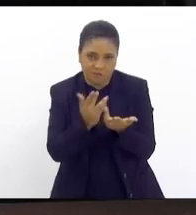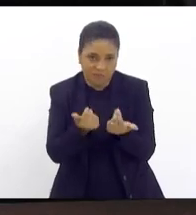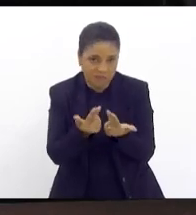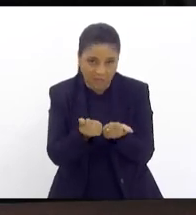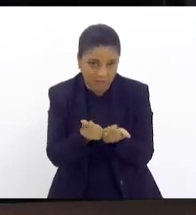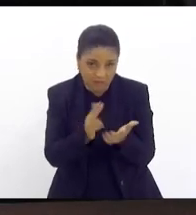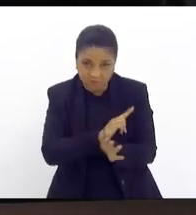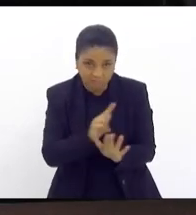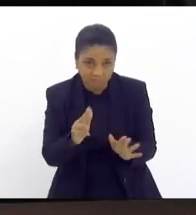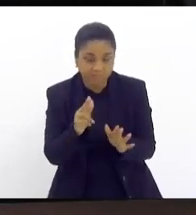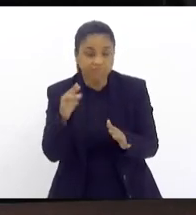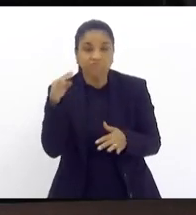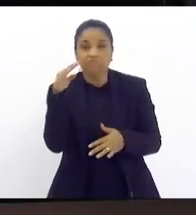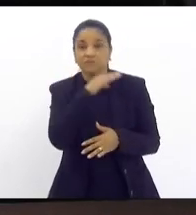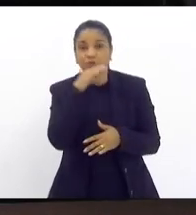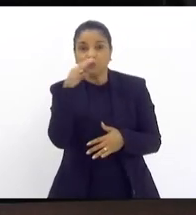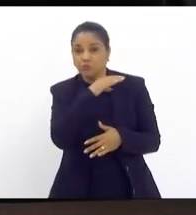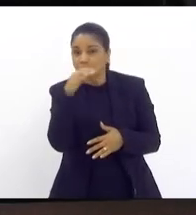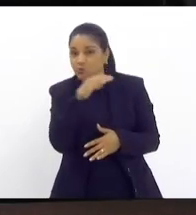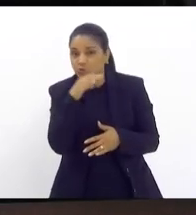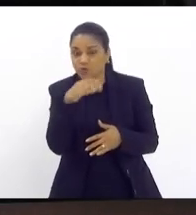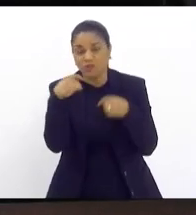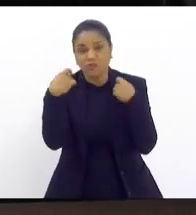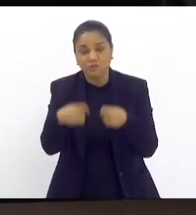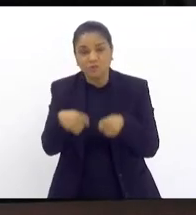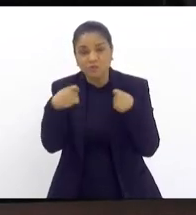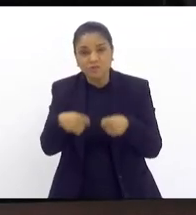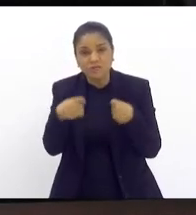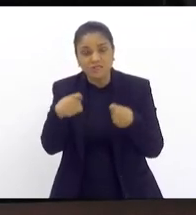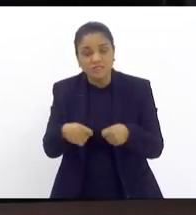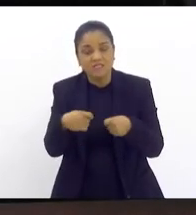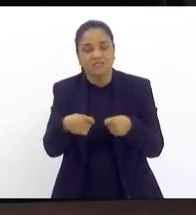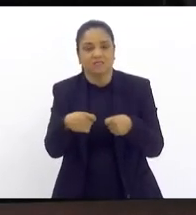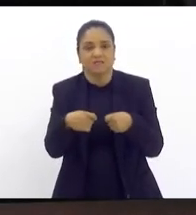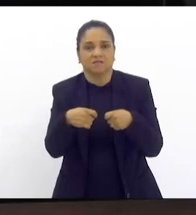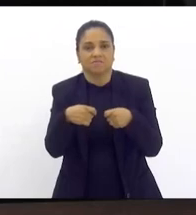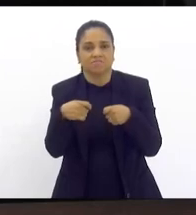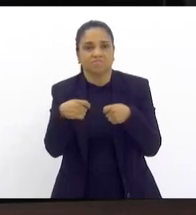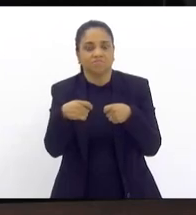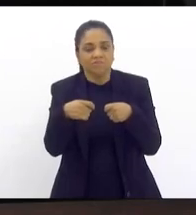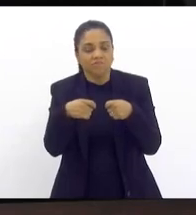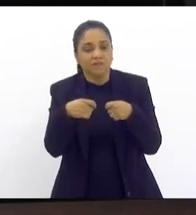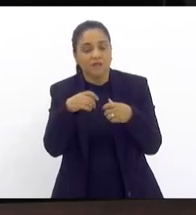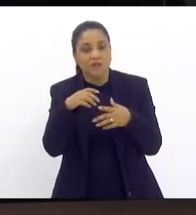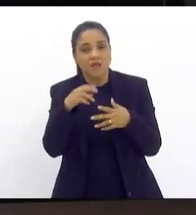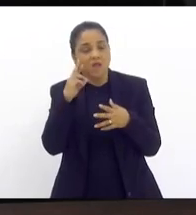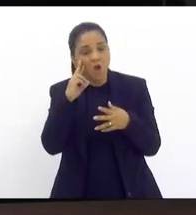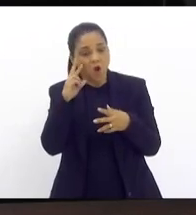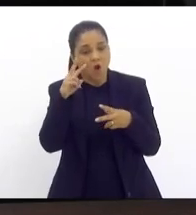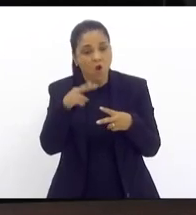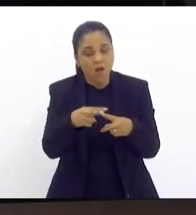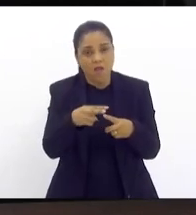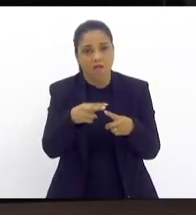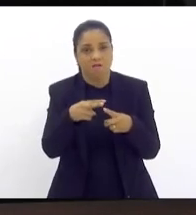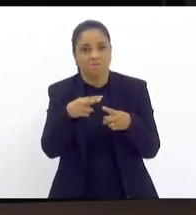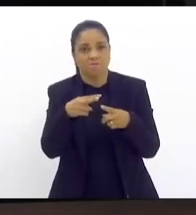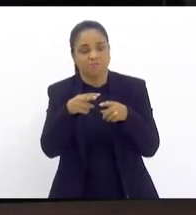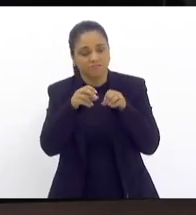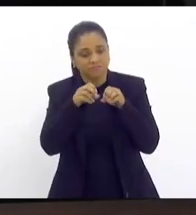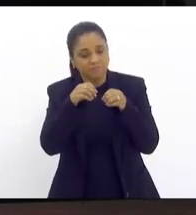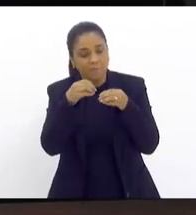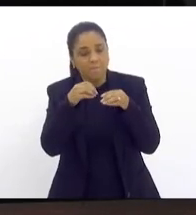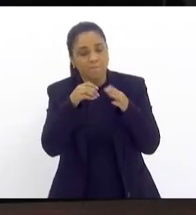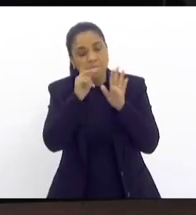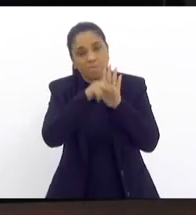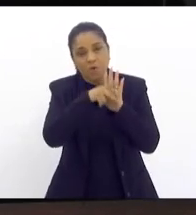urgente que se reveja o processo educacional que nós tenhamos uma educação libertadora